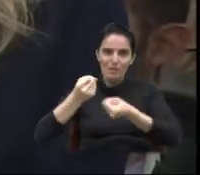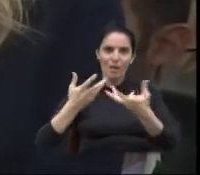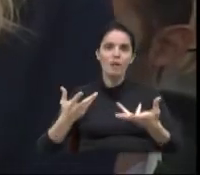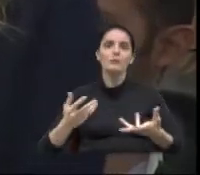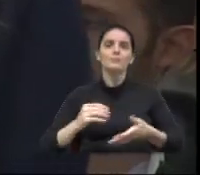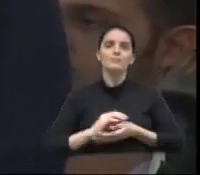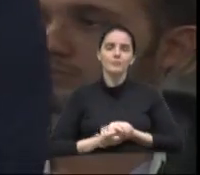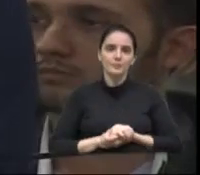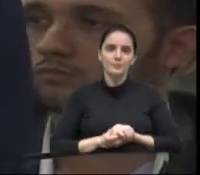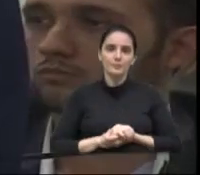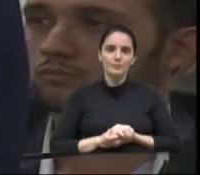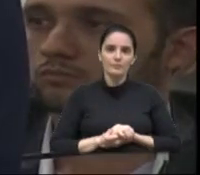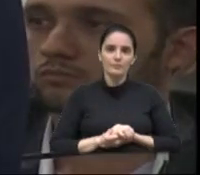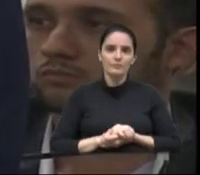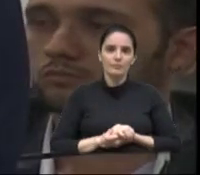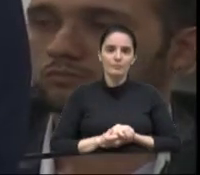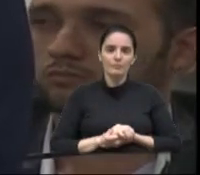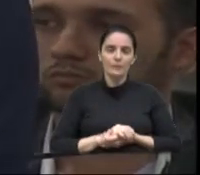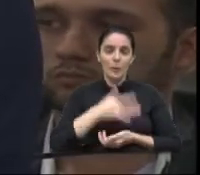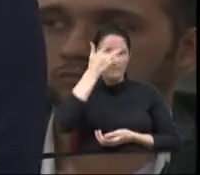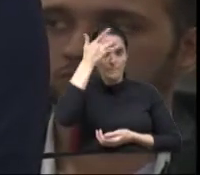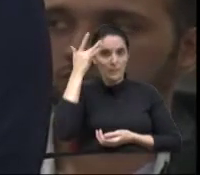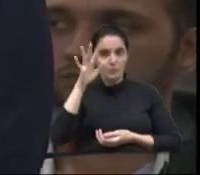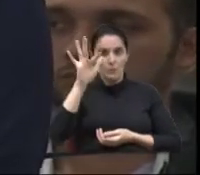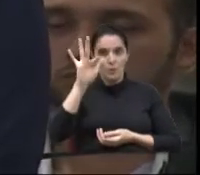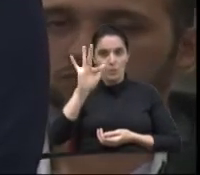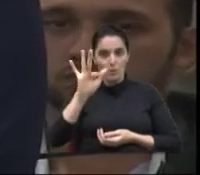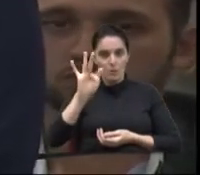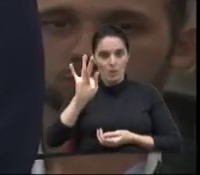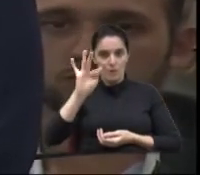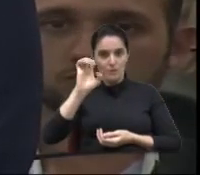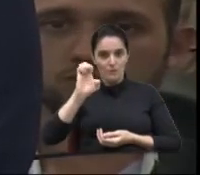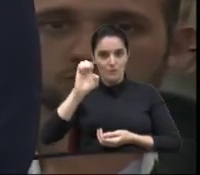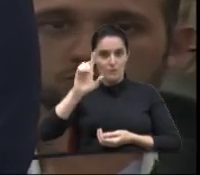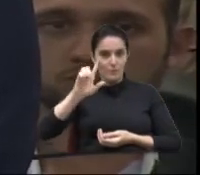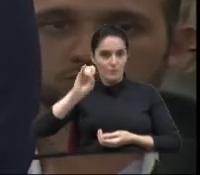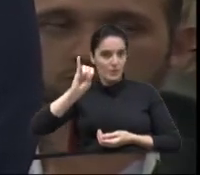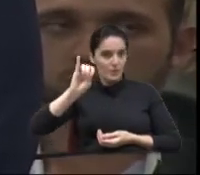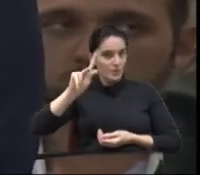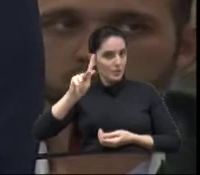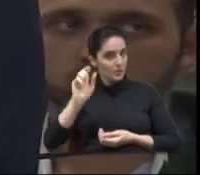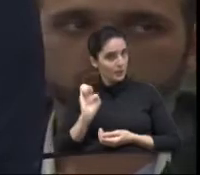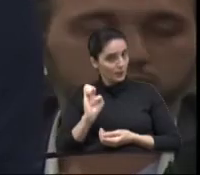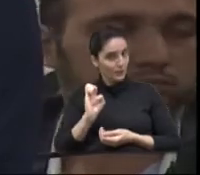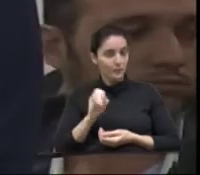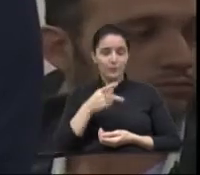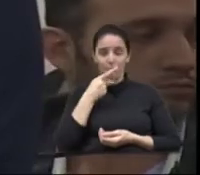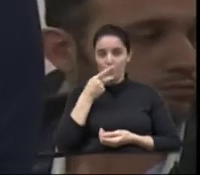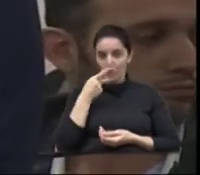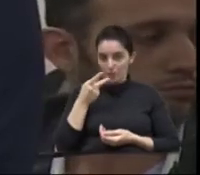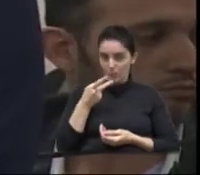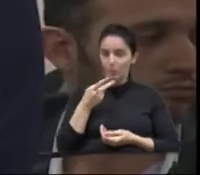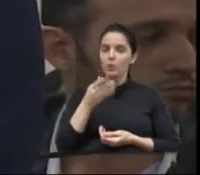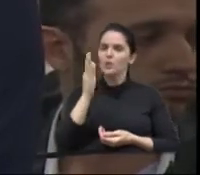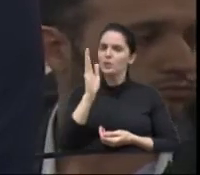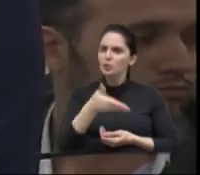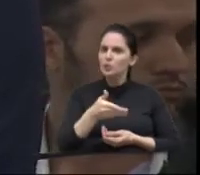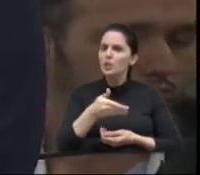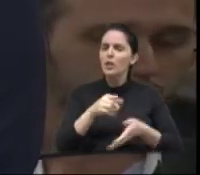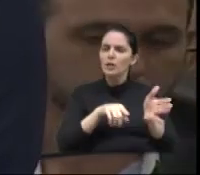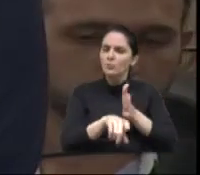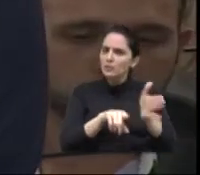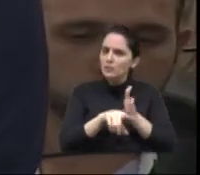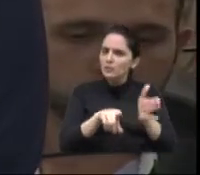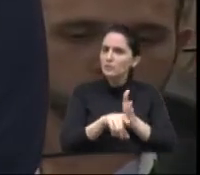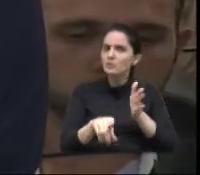o senhor Felipe, o diretor, disse também para mim que já está em estudo e que ali é uma prioridade